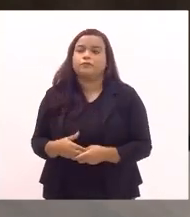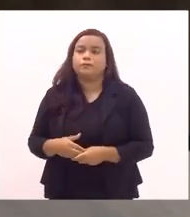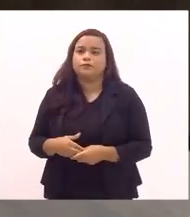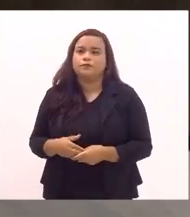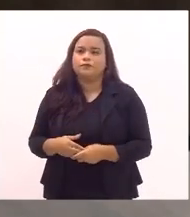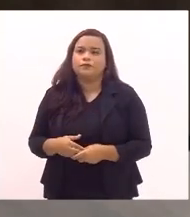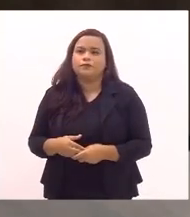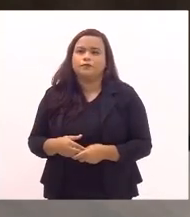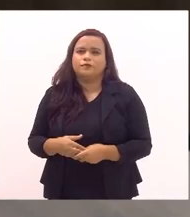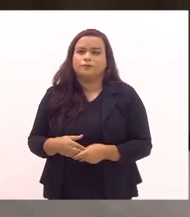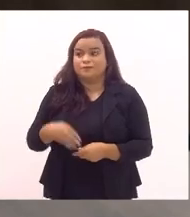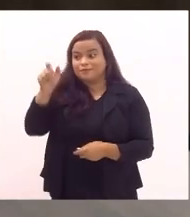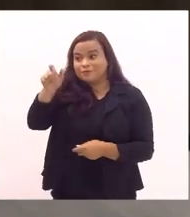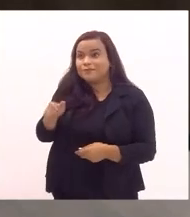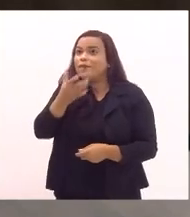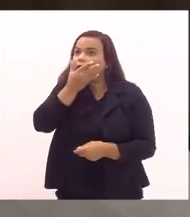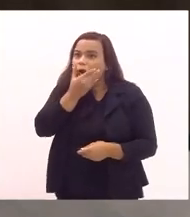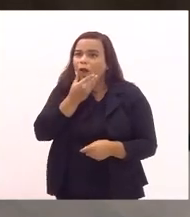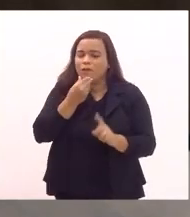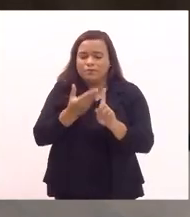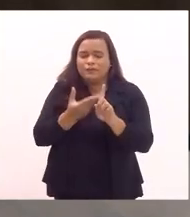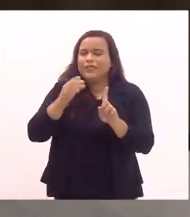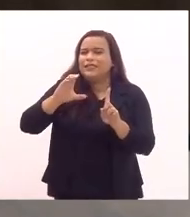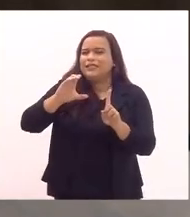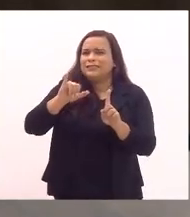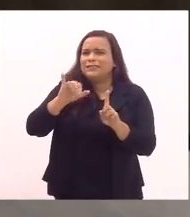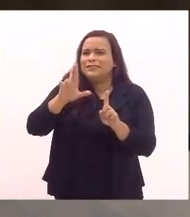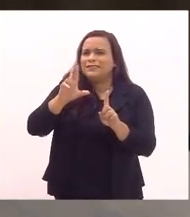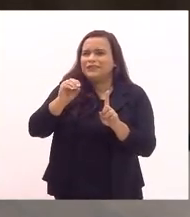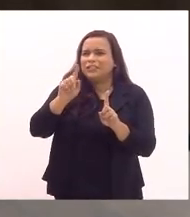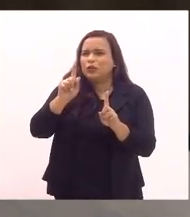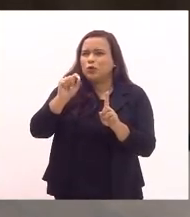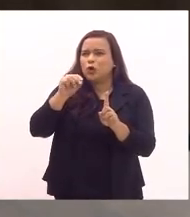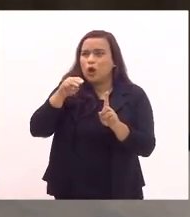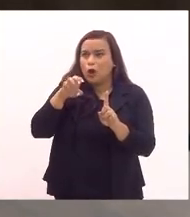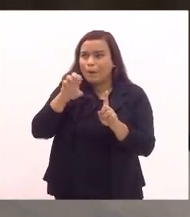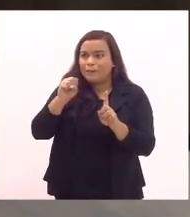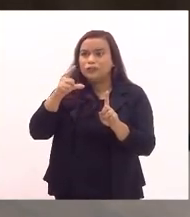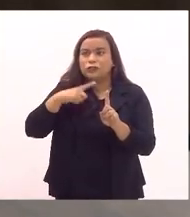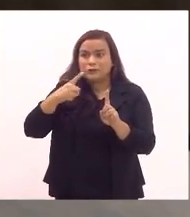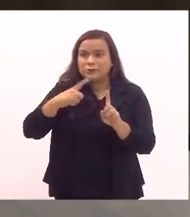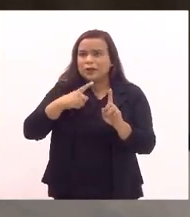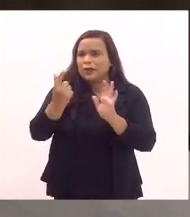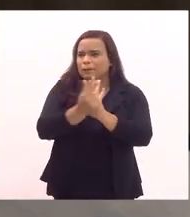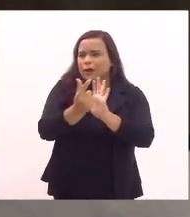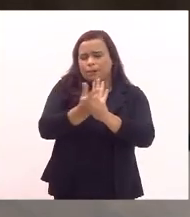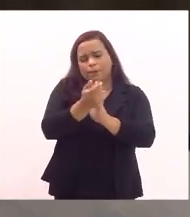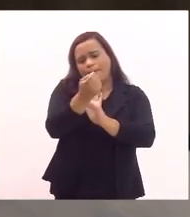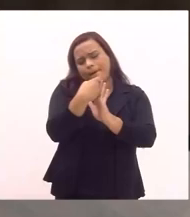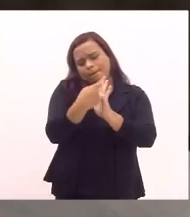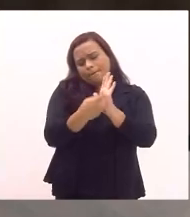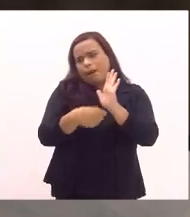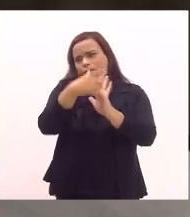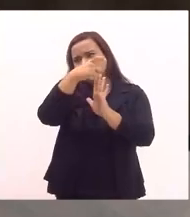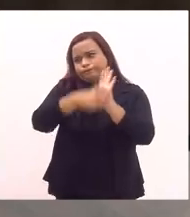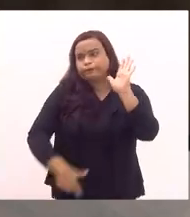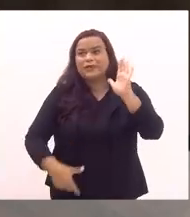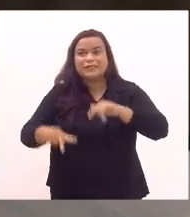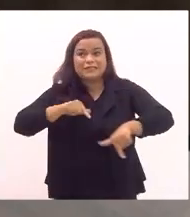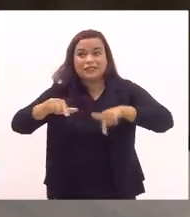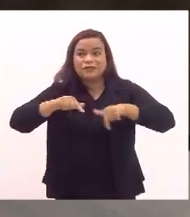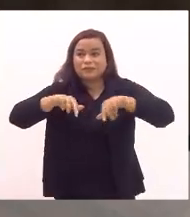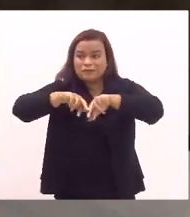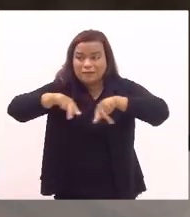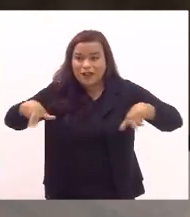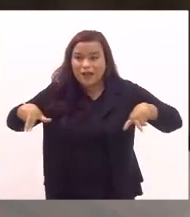é porque o Ciro Gomes tem uma folha de serviços prestados ao nosso